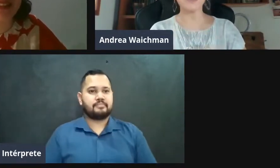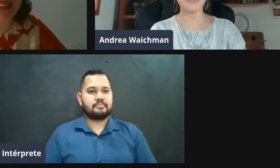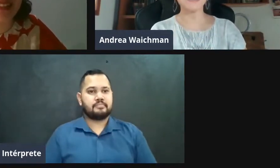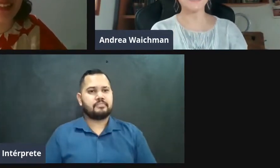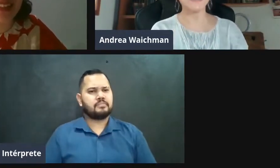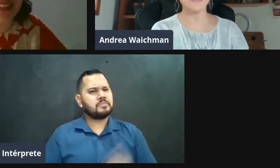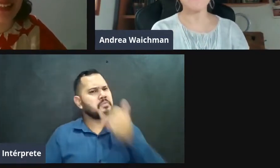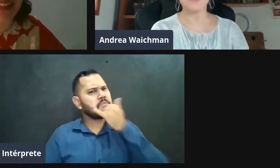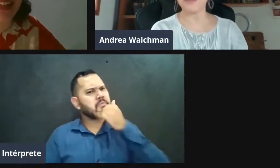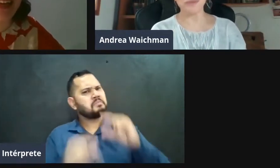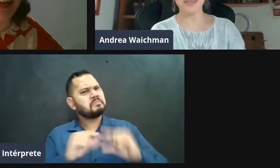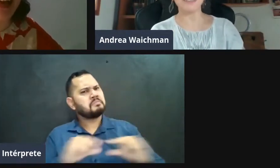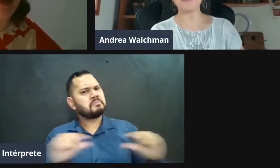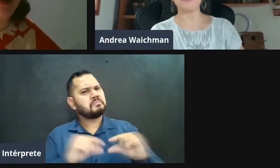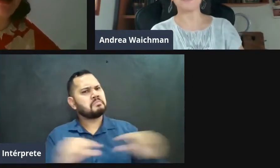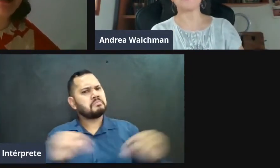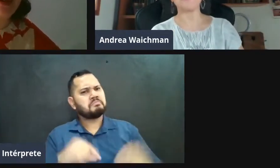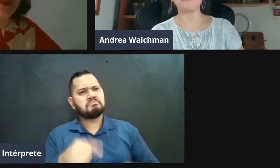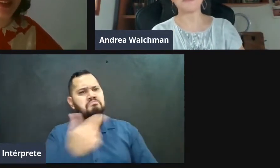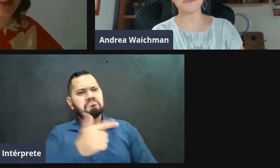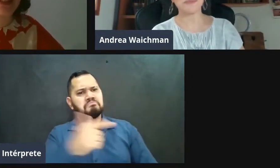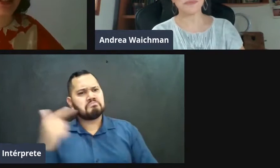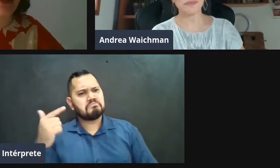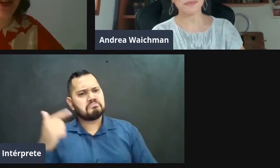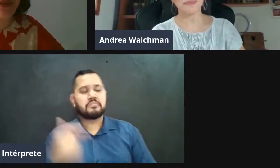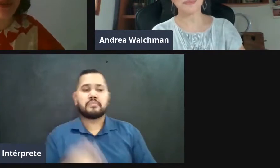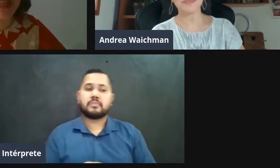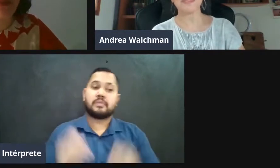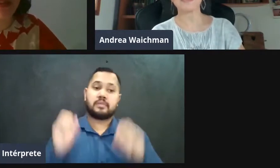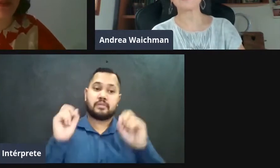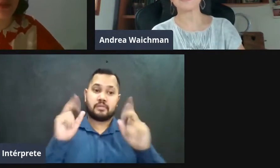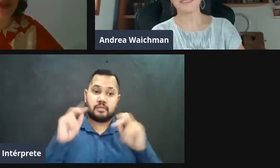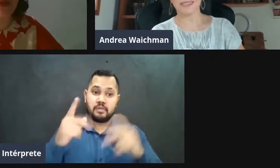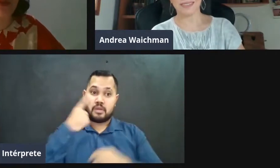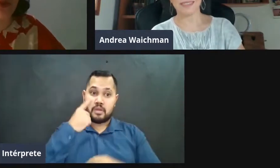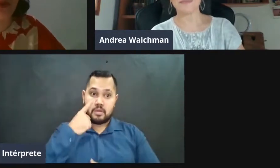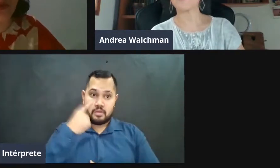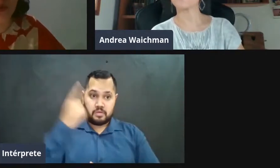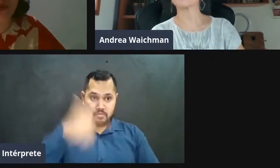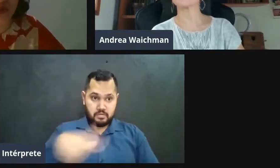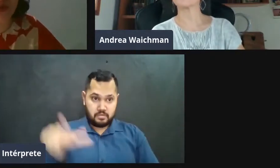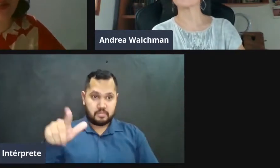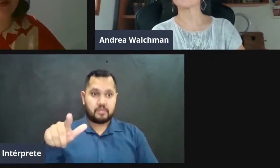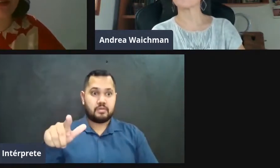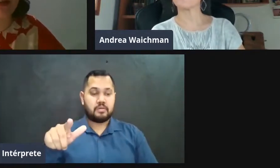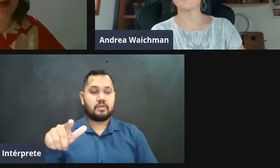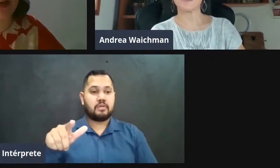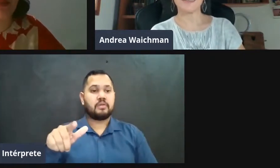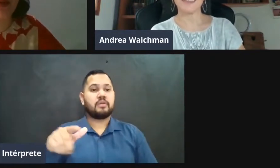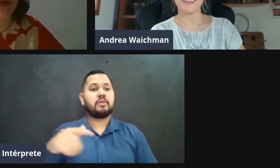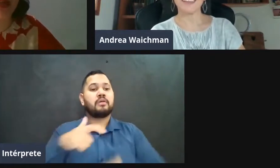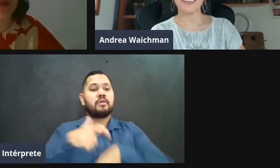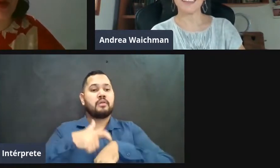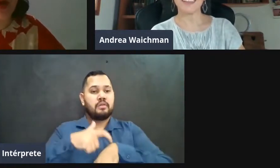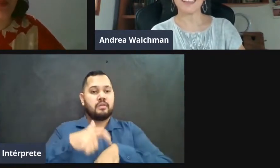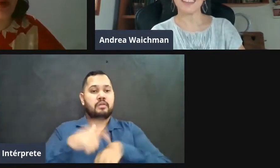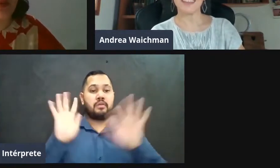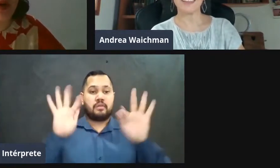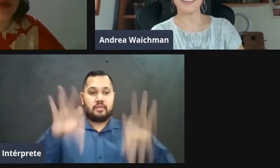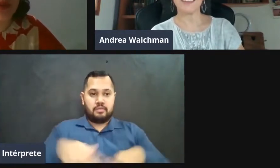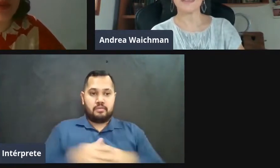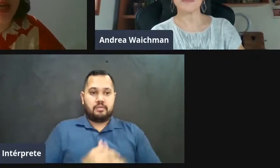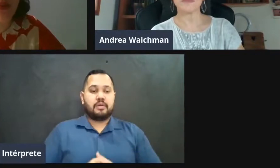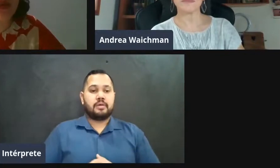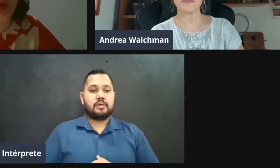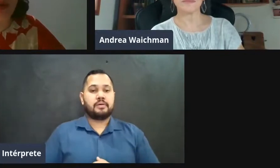para mim a contagem de tempo, tudo bem. tá ok, a gente vai reforçar mais uma vez quando tiver acabando o tempo. Bom,